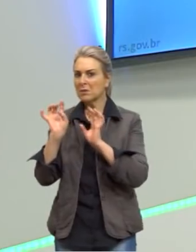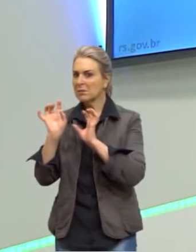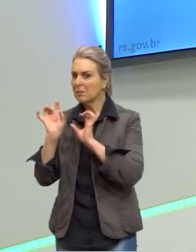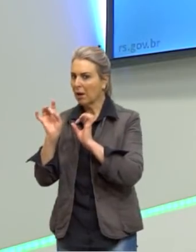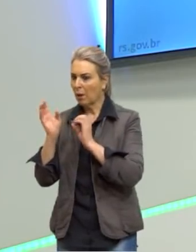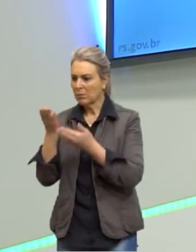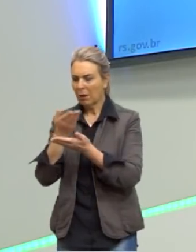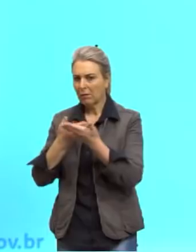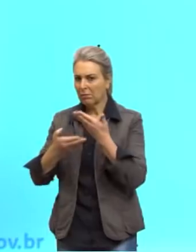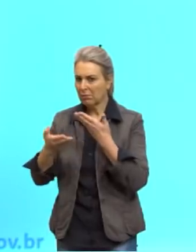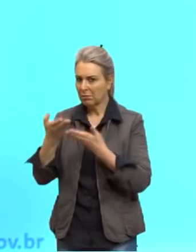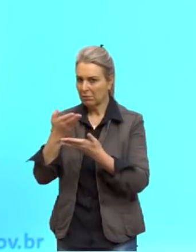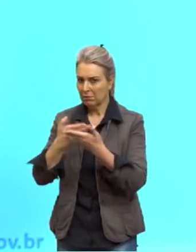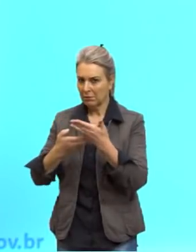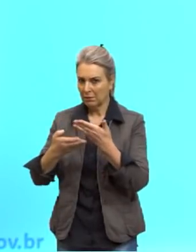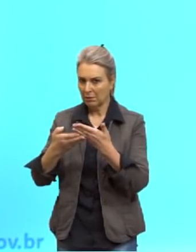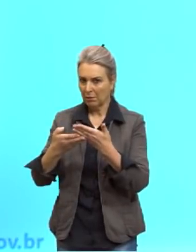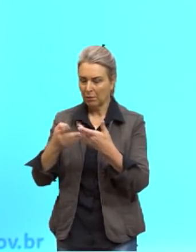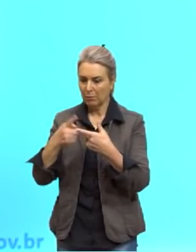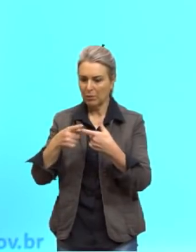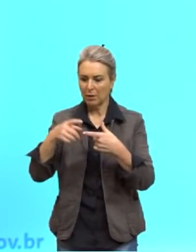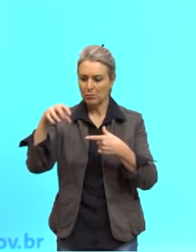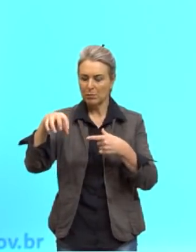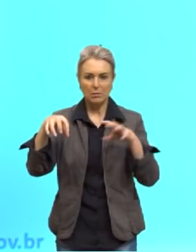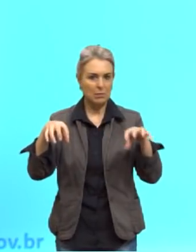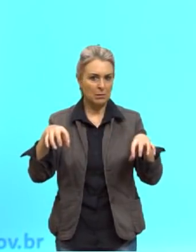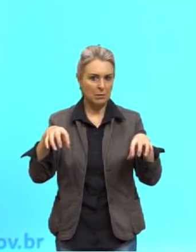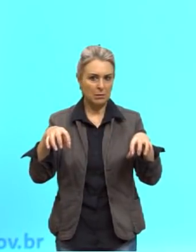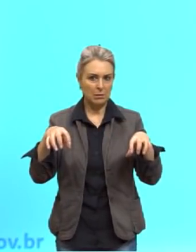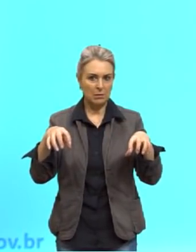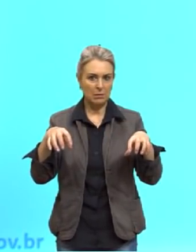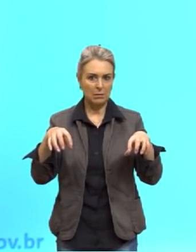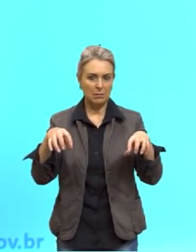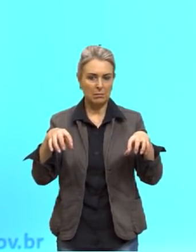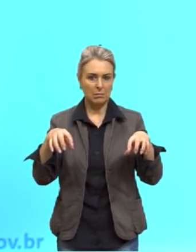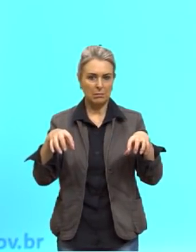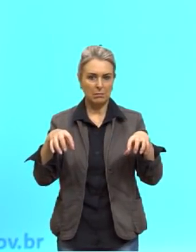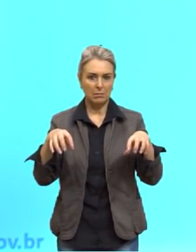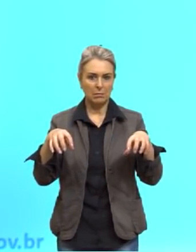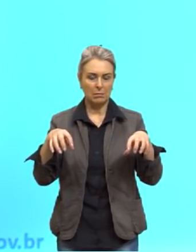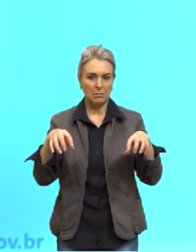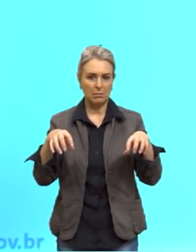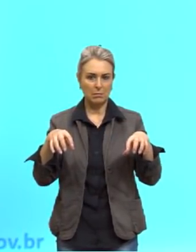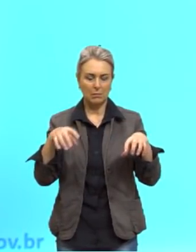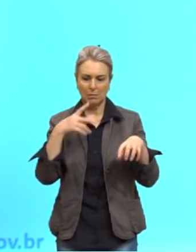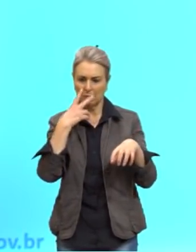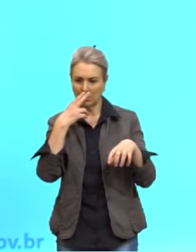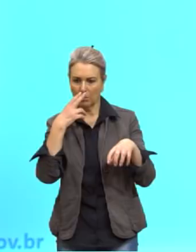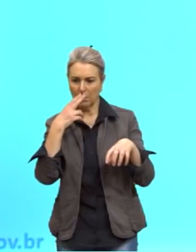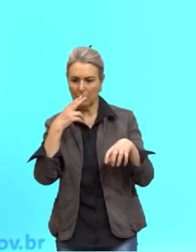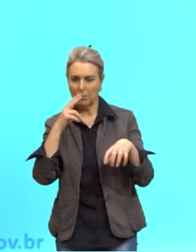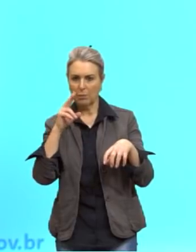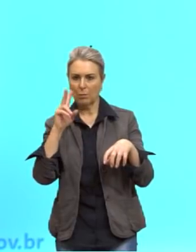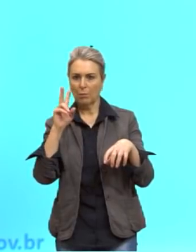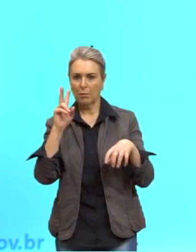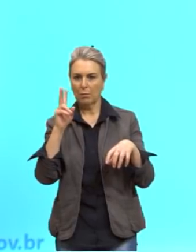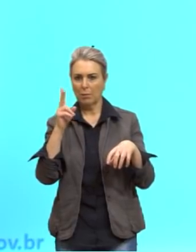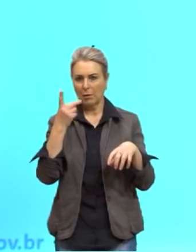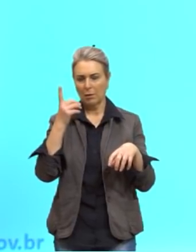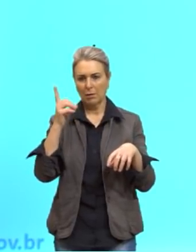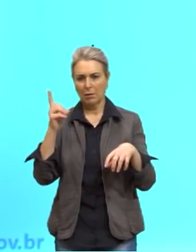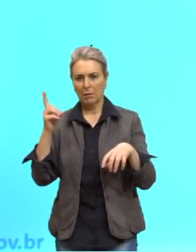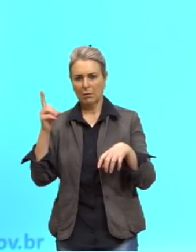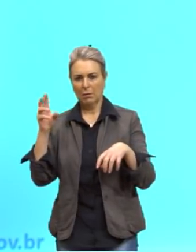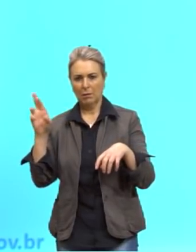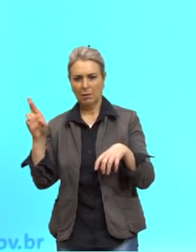integração ela é um tipo de dipolo-dipolo tá como no caso do hbr que eu tenho